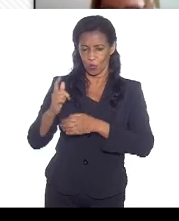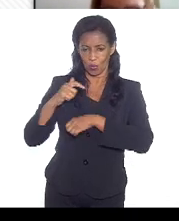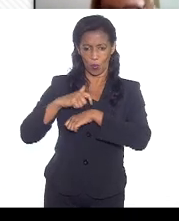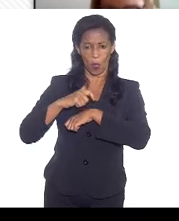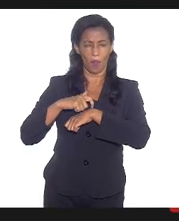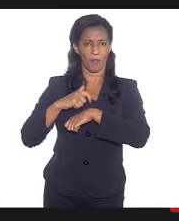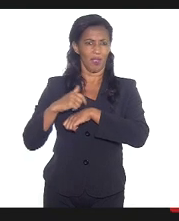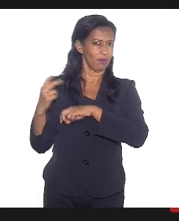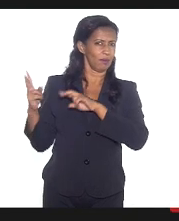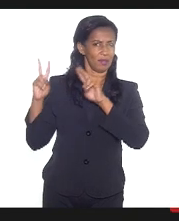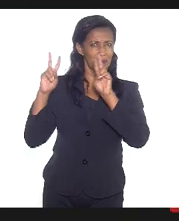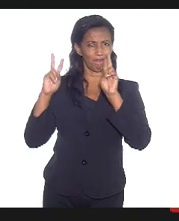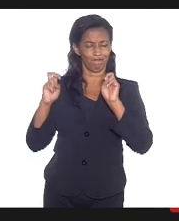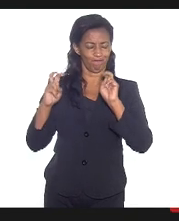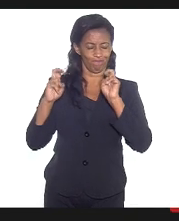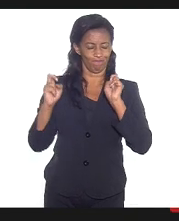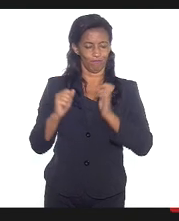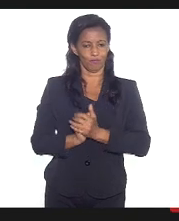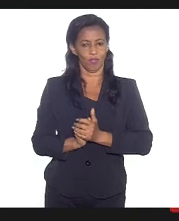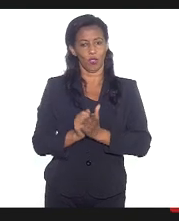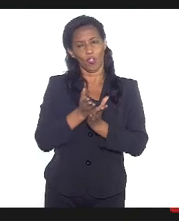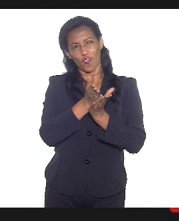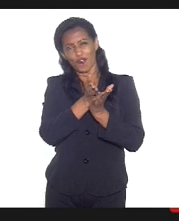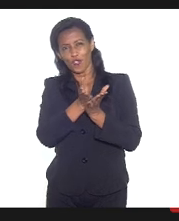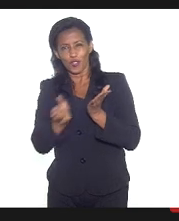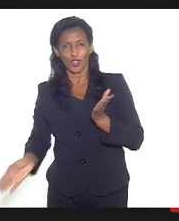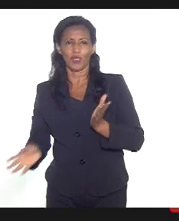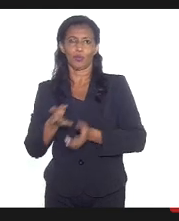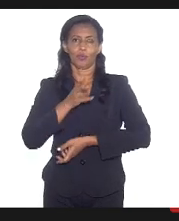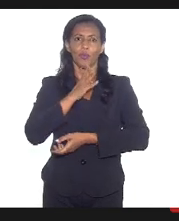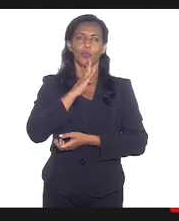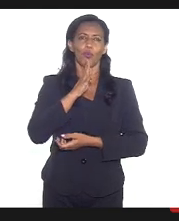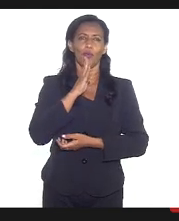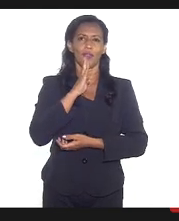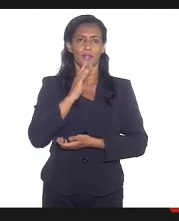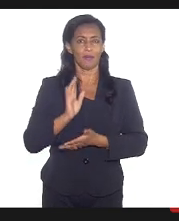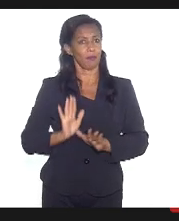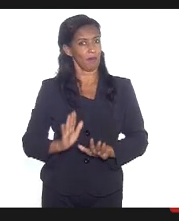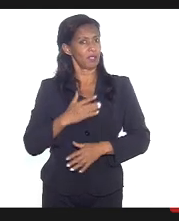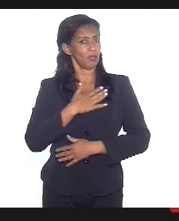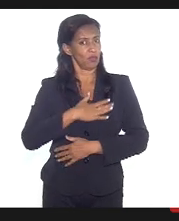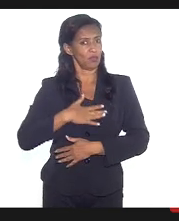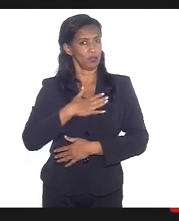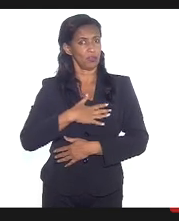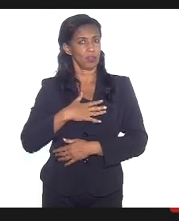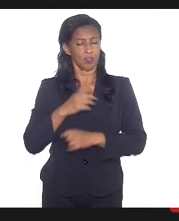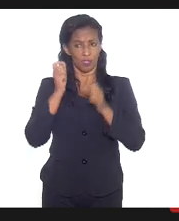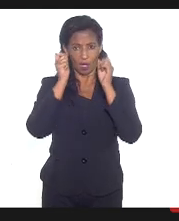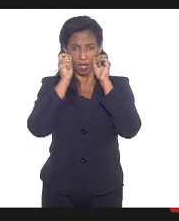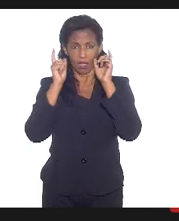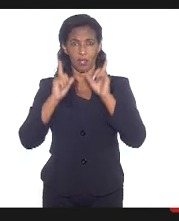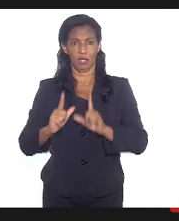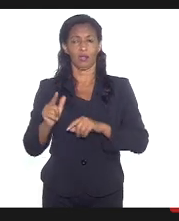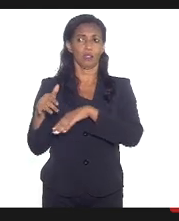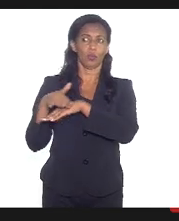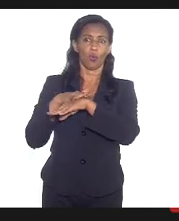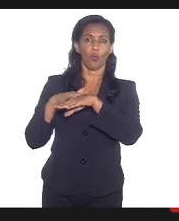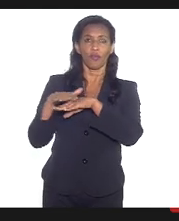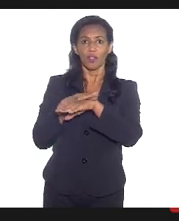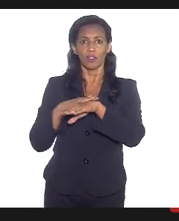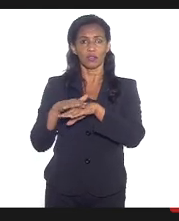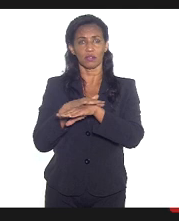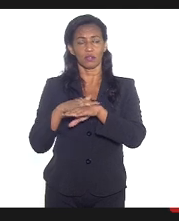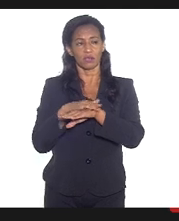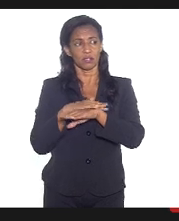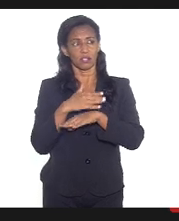trazendo um assunto que está fugindo da nossa alçada, mas nós gostaríamos assim, de estar sempre alertando, né, e conversando